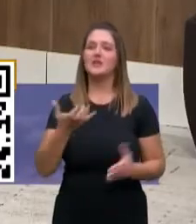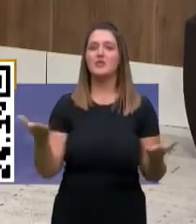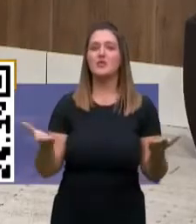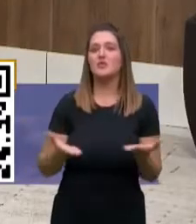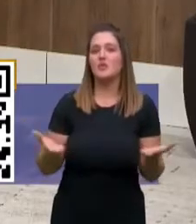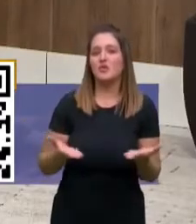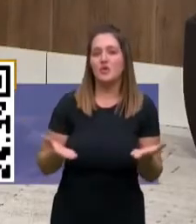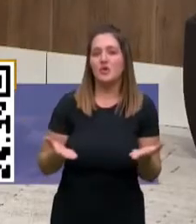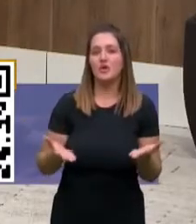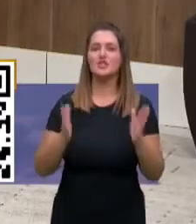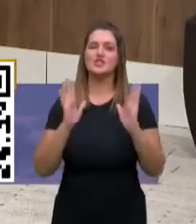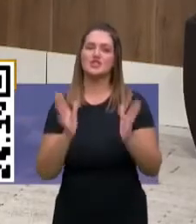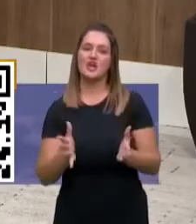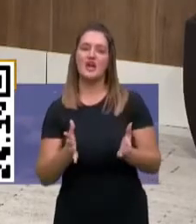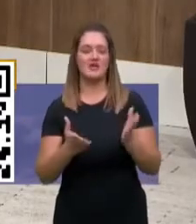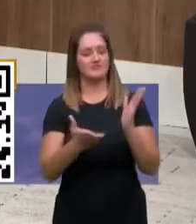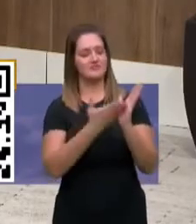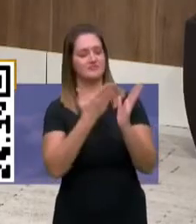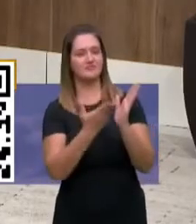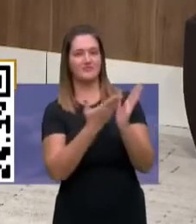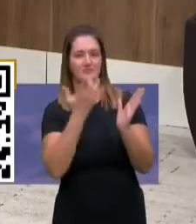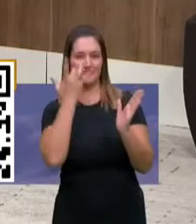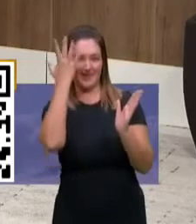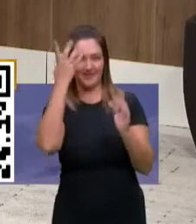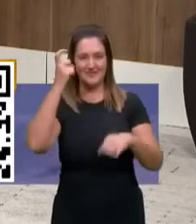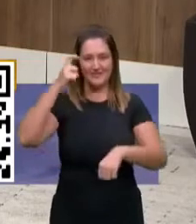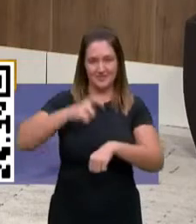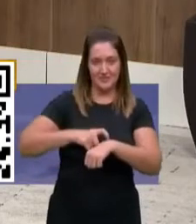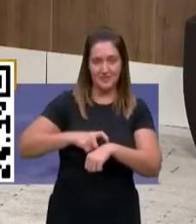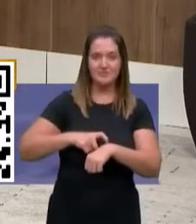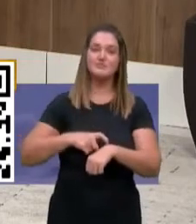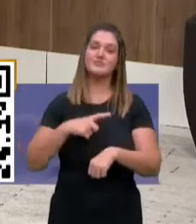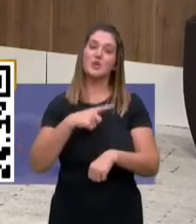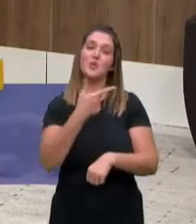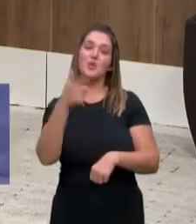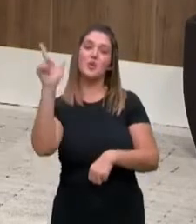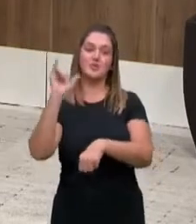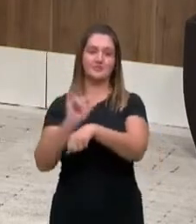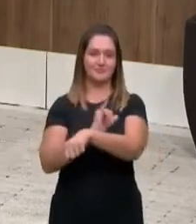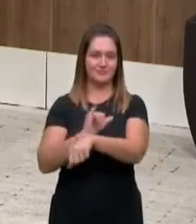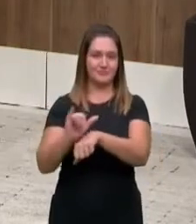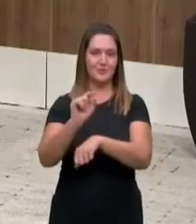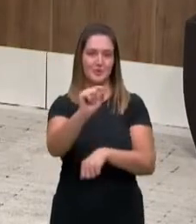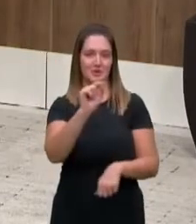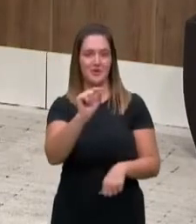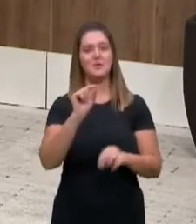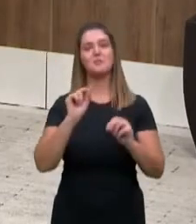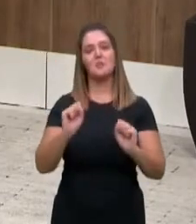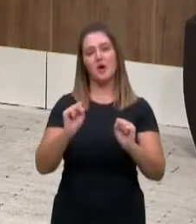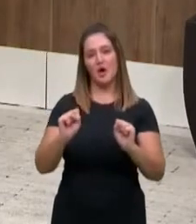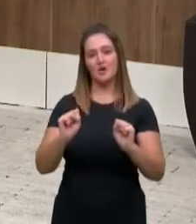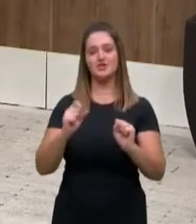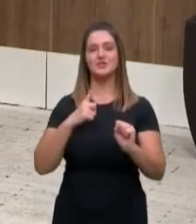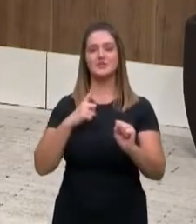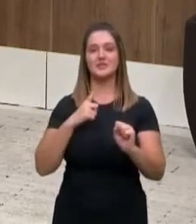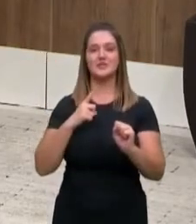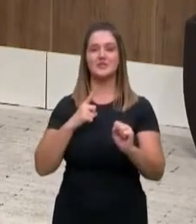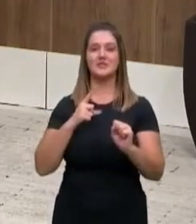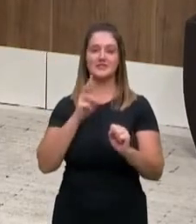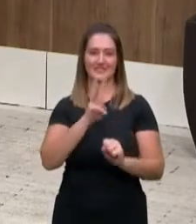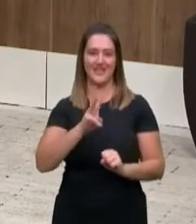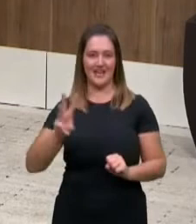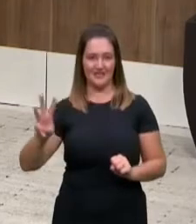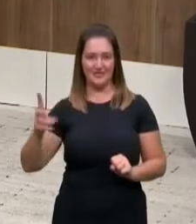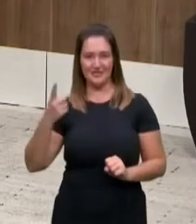com o pastor agora, já com esse guia em mãos? Eu tenho uma outra solução para você. Você pode baixar agora a versão digital